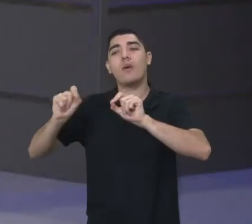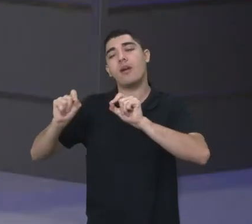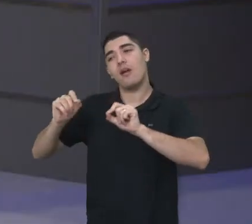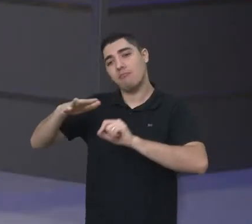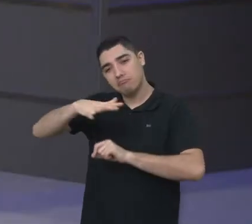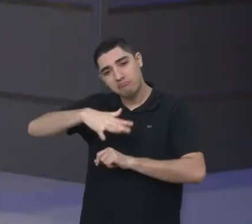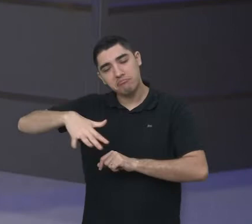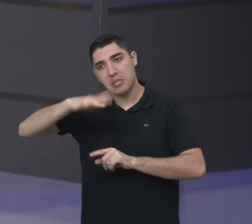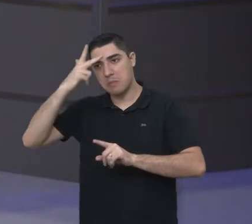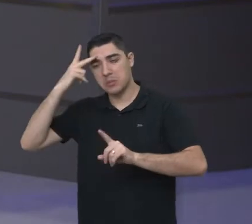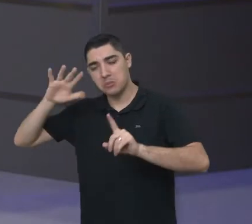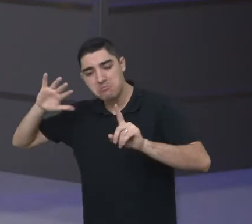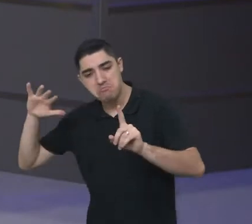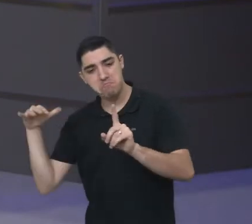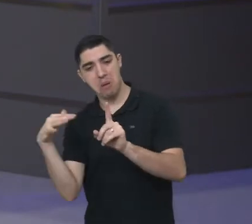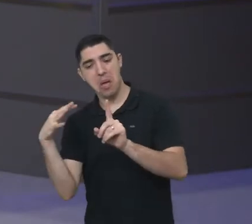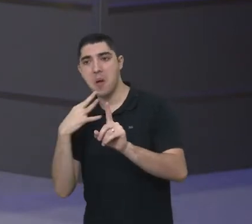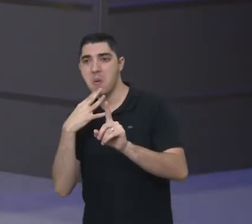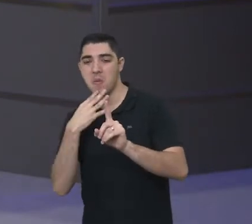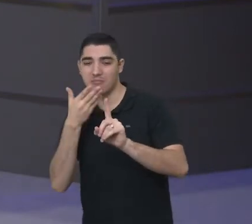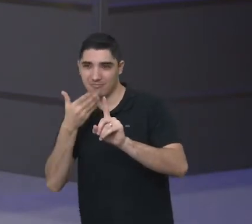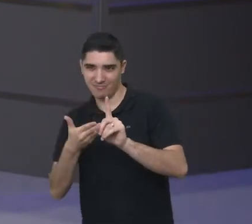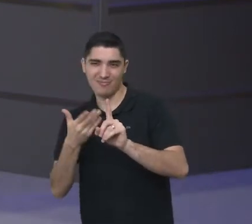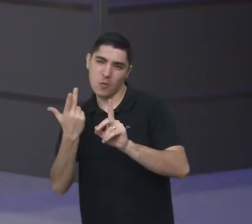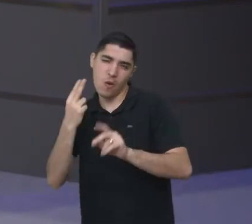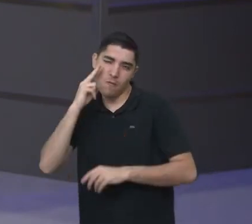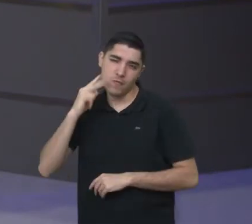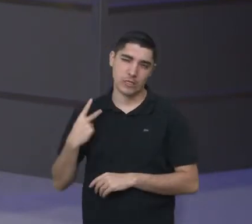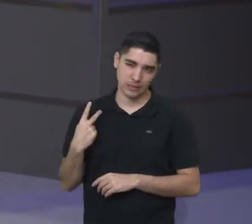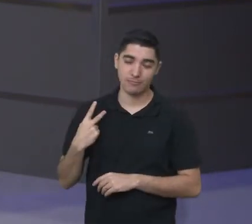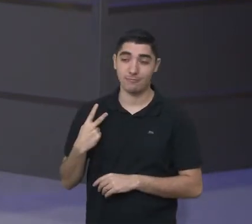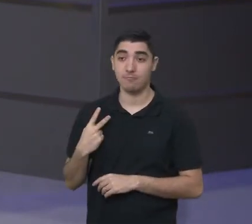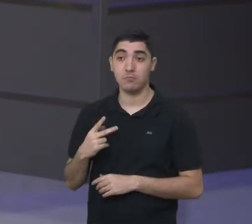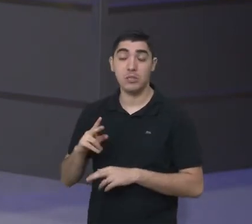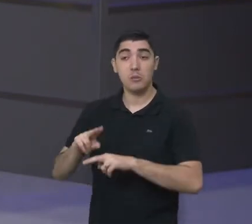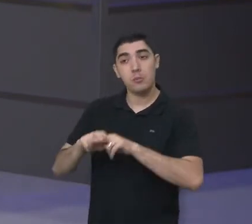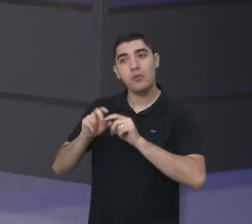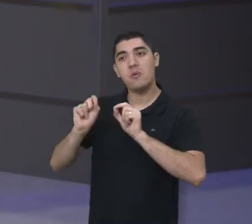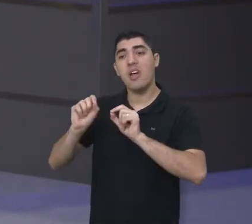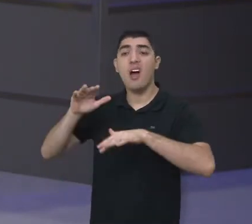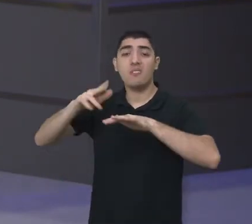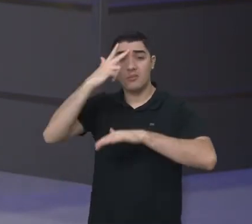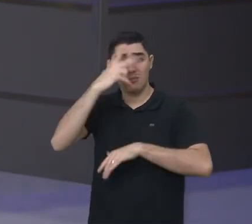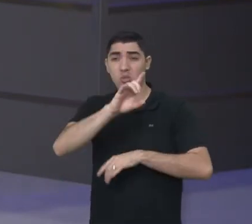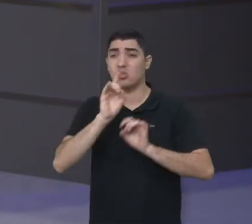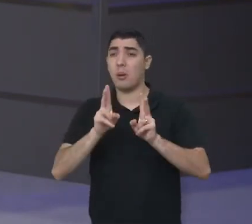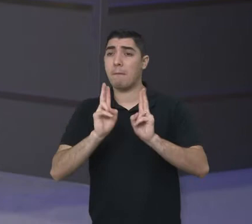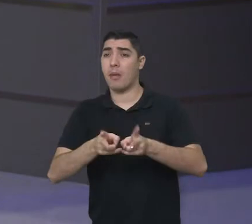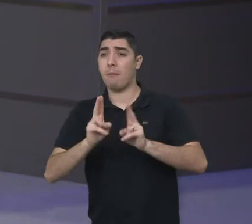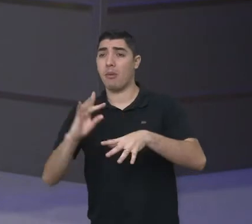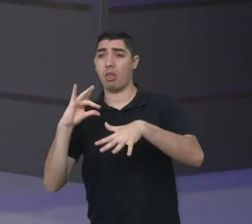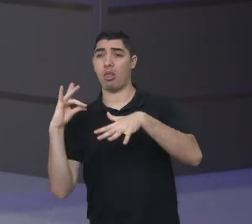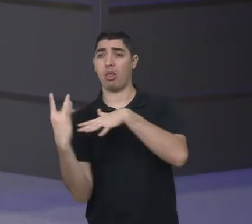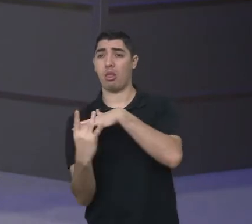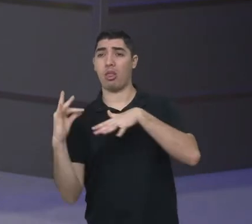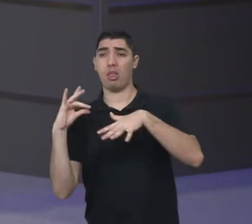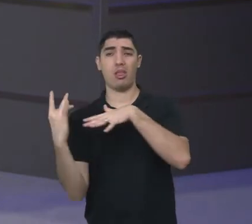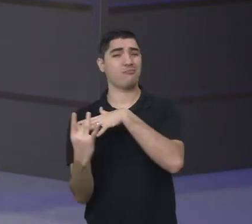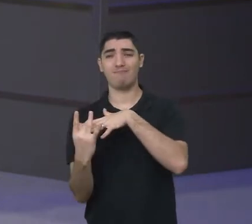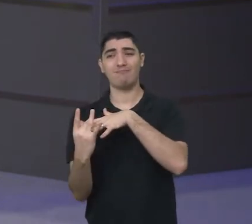para elas, para nós artistas, que só às vezes depende de redes sociais, que cada vez exige